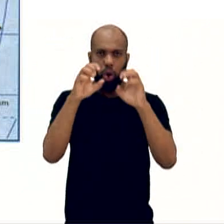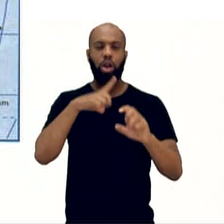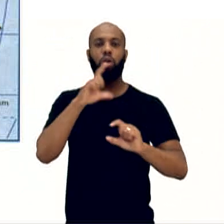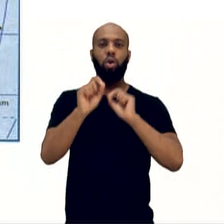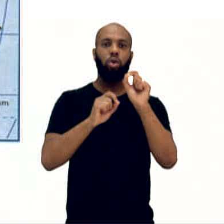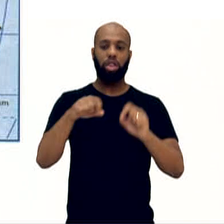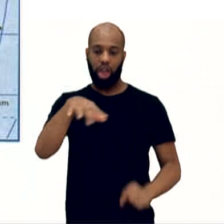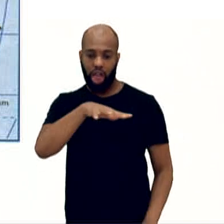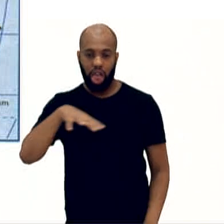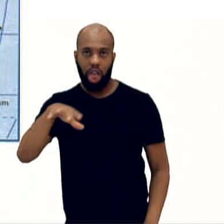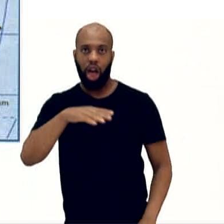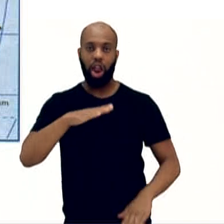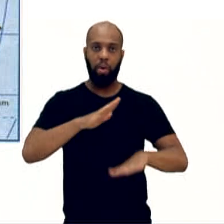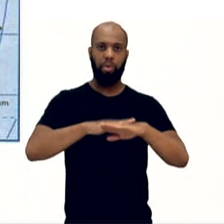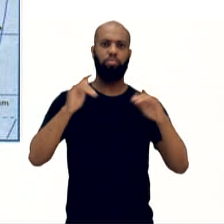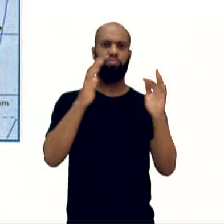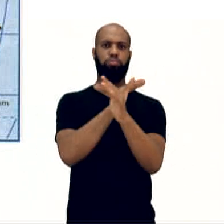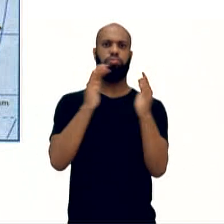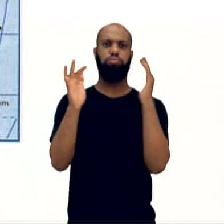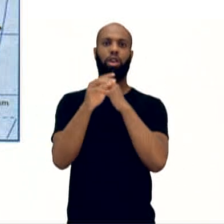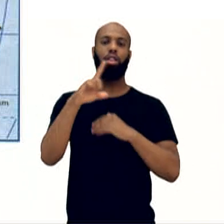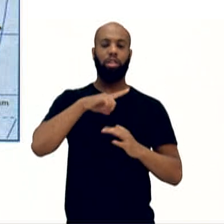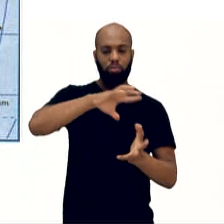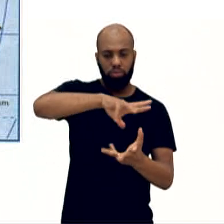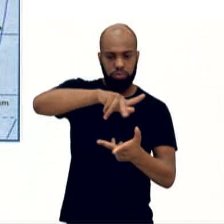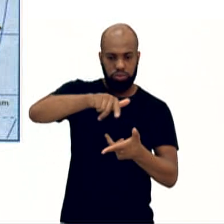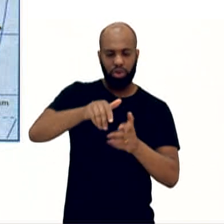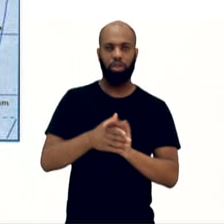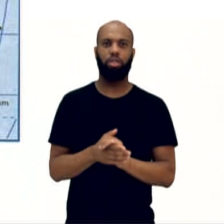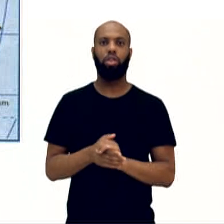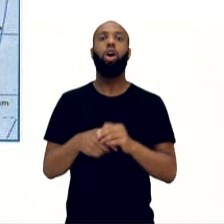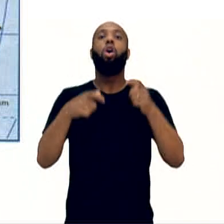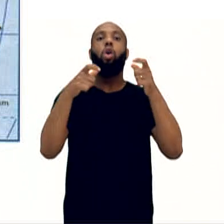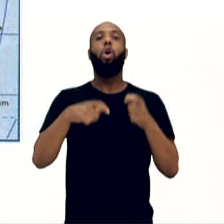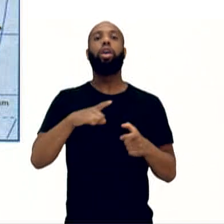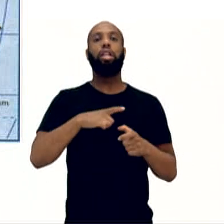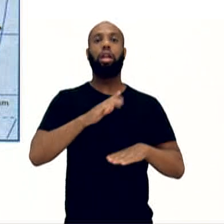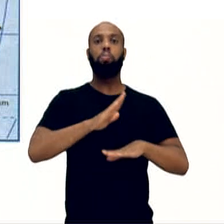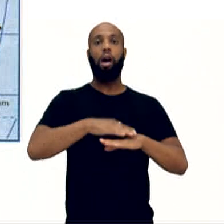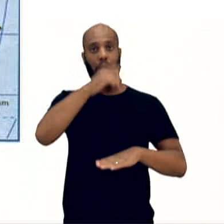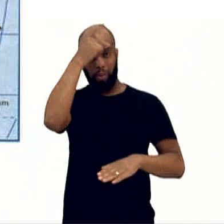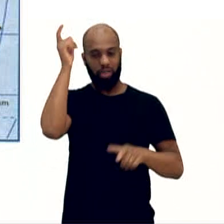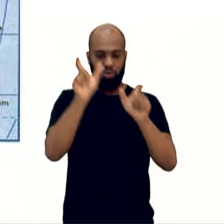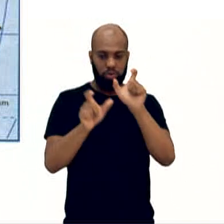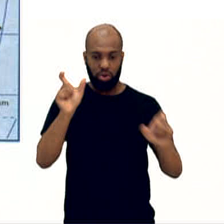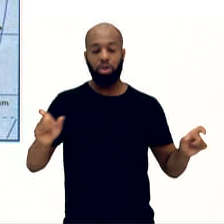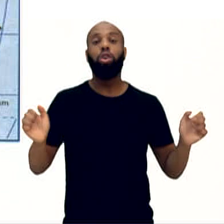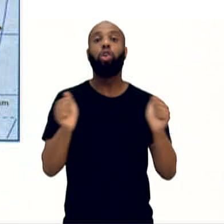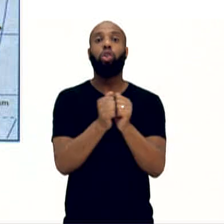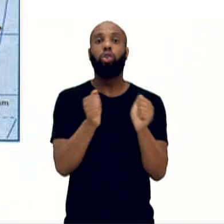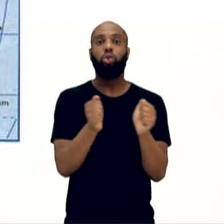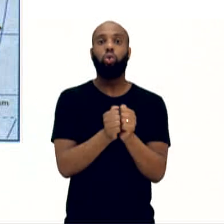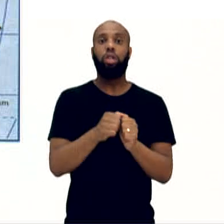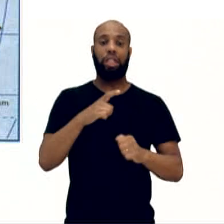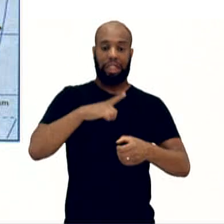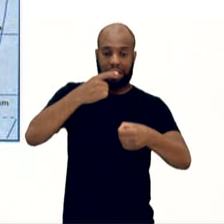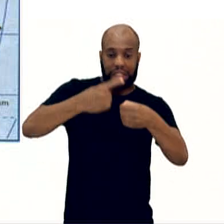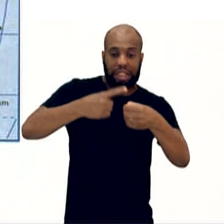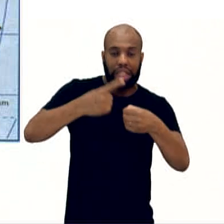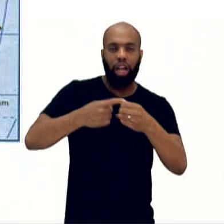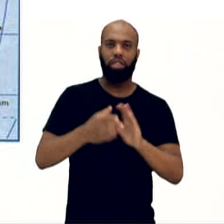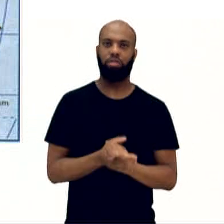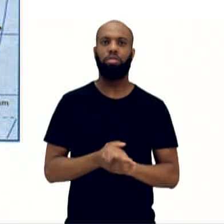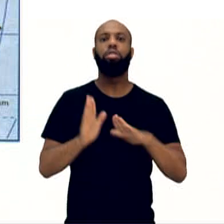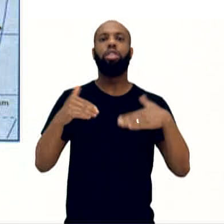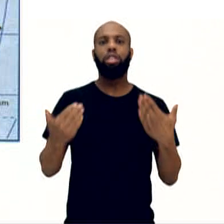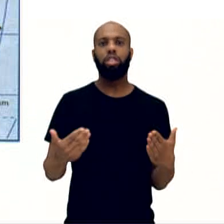as áreas mais urbanizadas do planeta, certo? Então, onde há maior concentração de população em cidades.